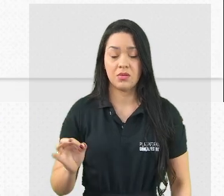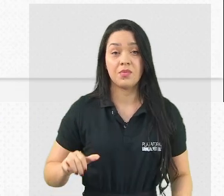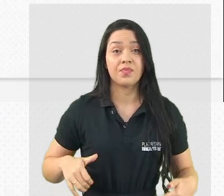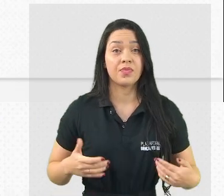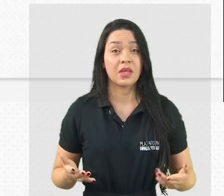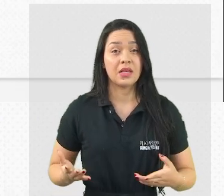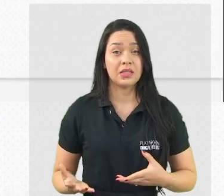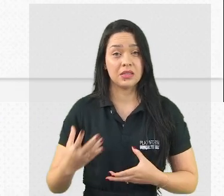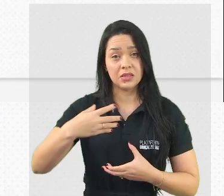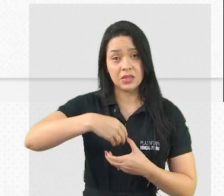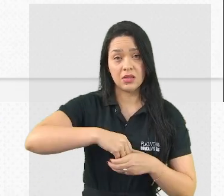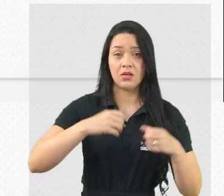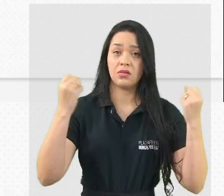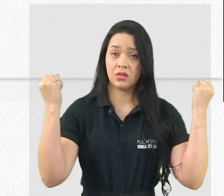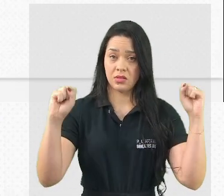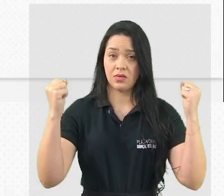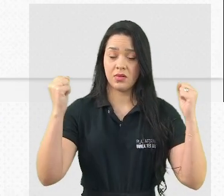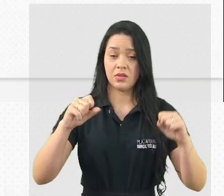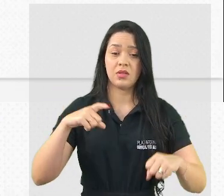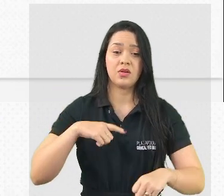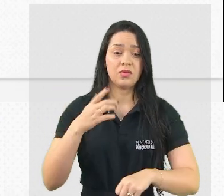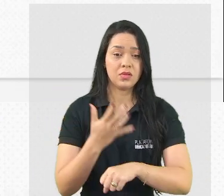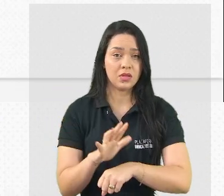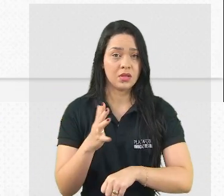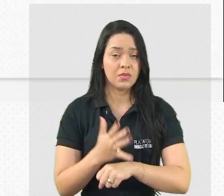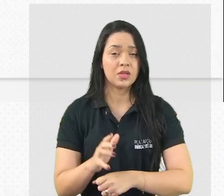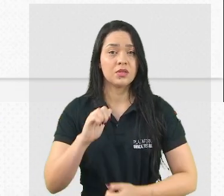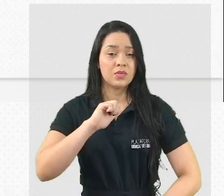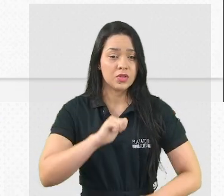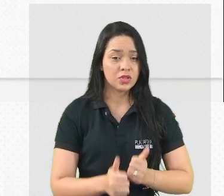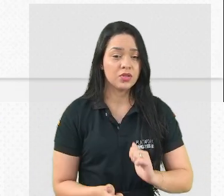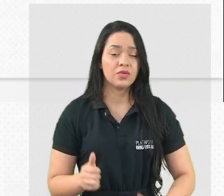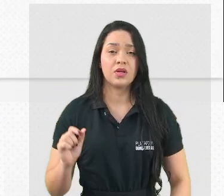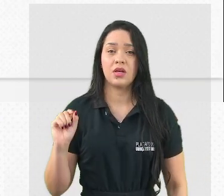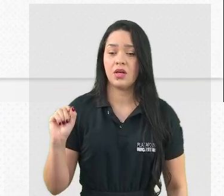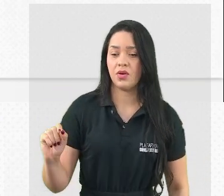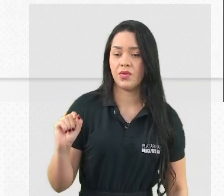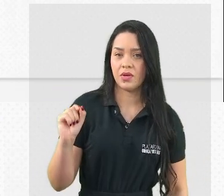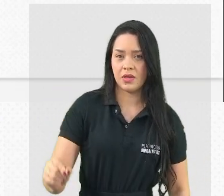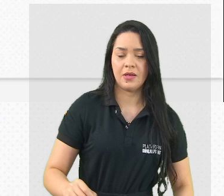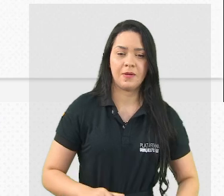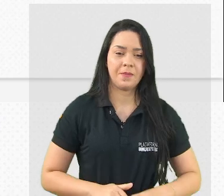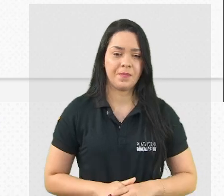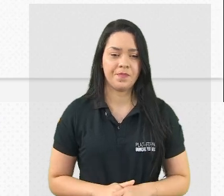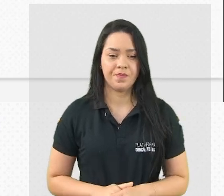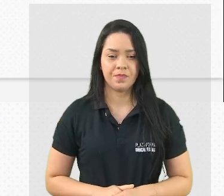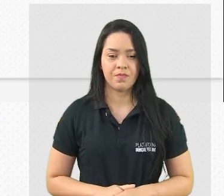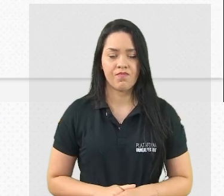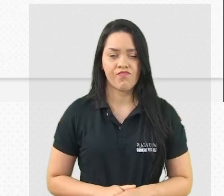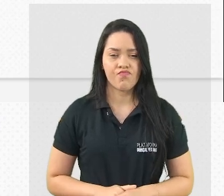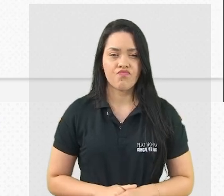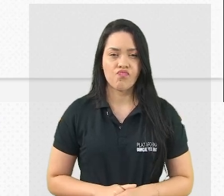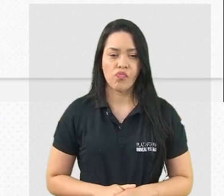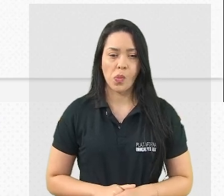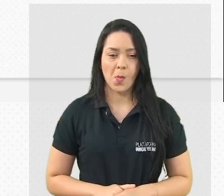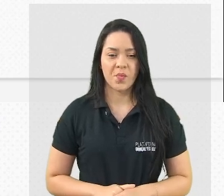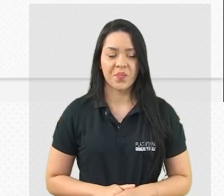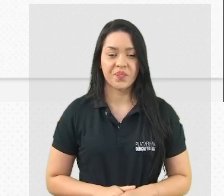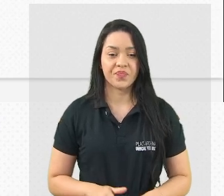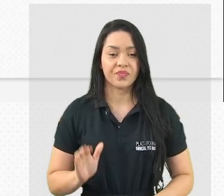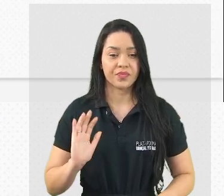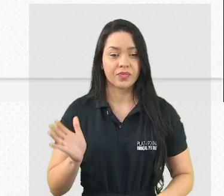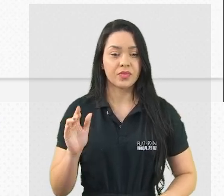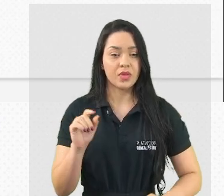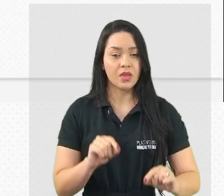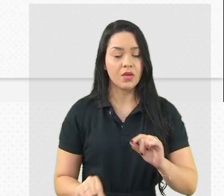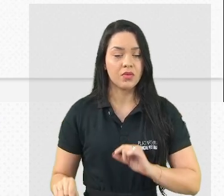dentro da educação física existe o treinamento esportivo. O treinamento esportivo, ele é feito